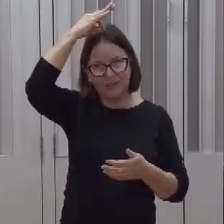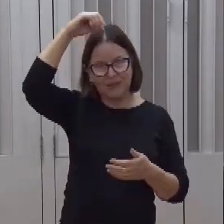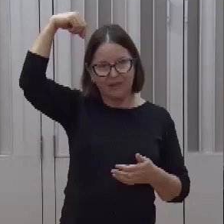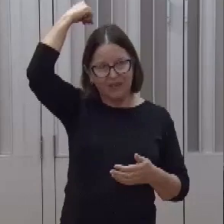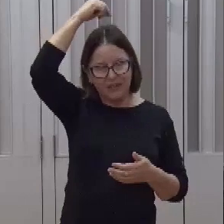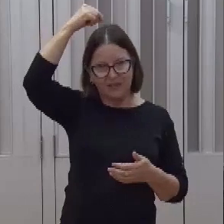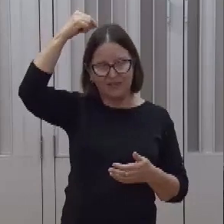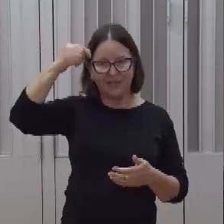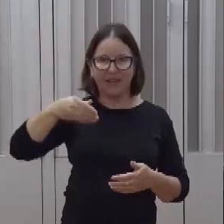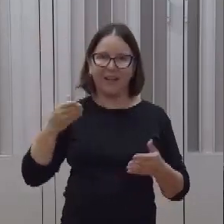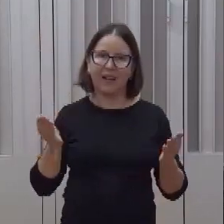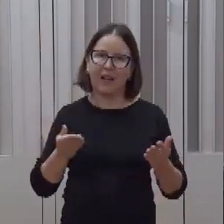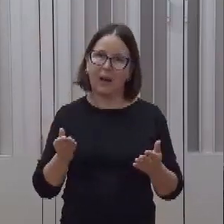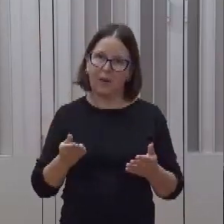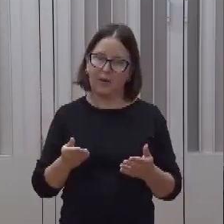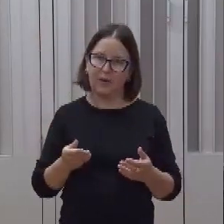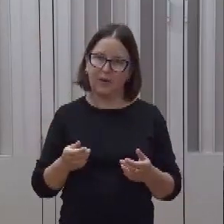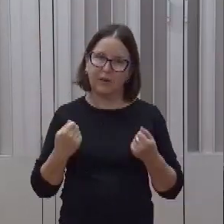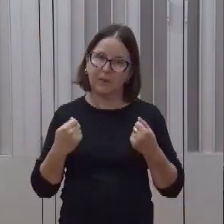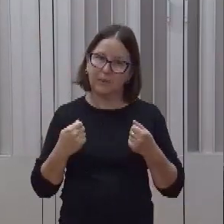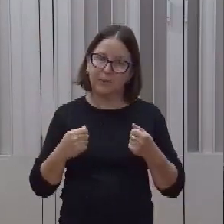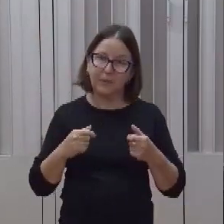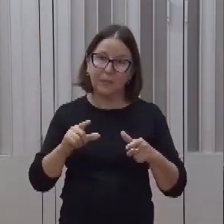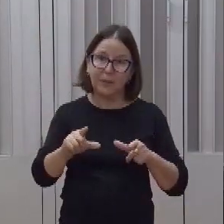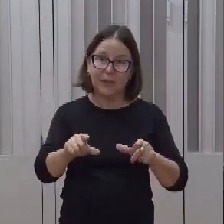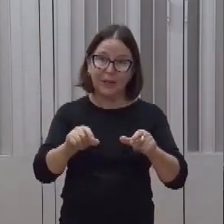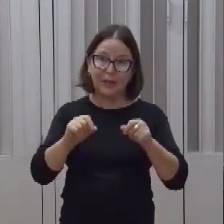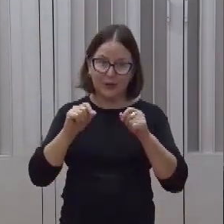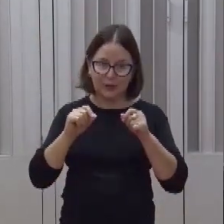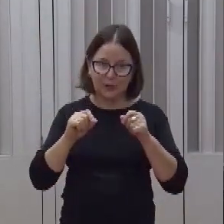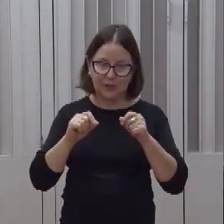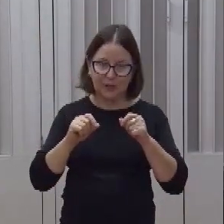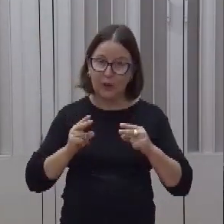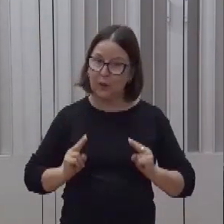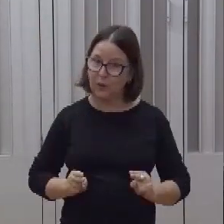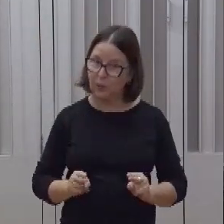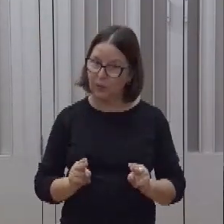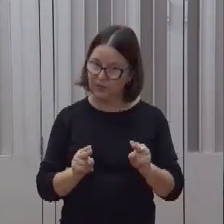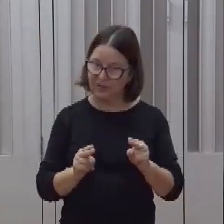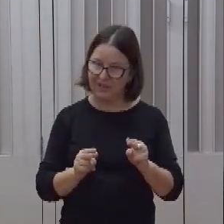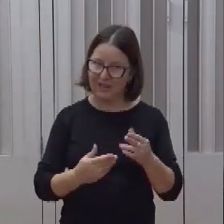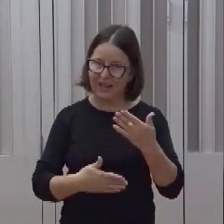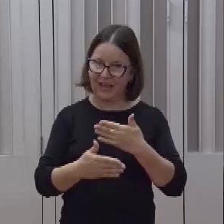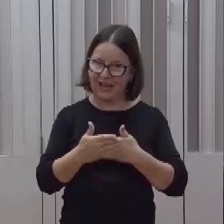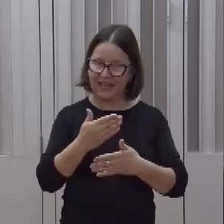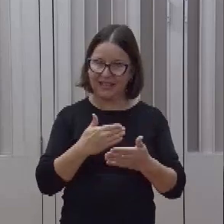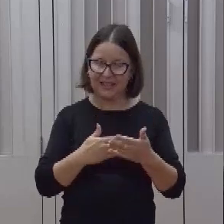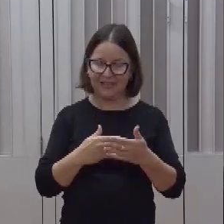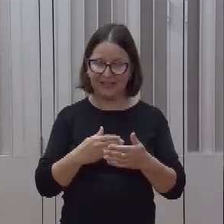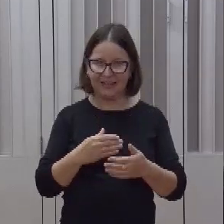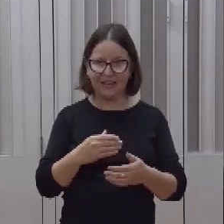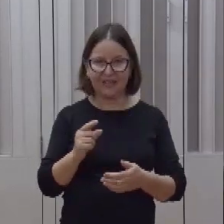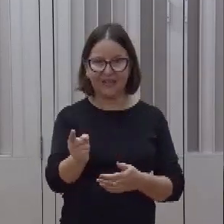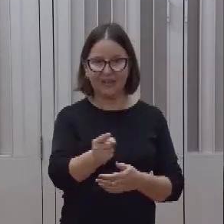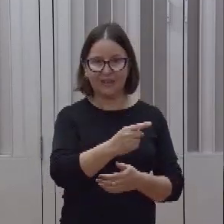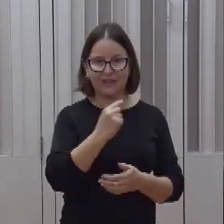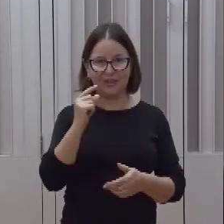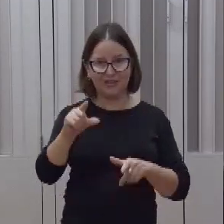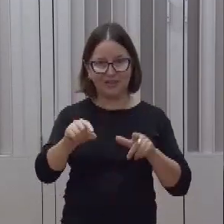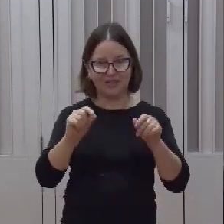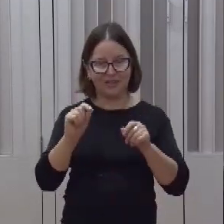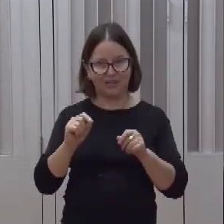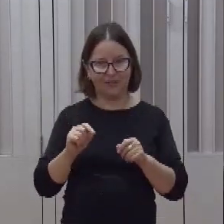esse relacionamento pelas decisões que tomamos. Decisões de nos expor à sua